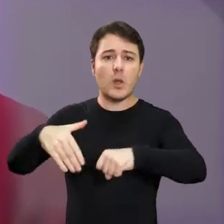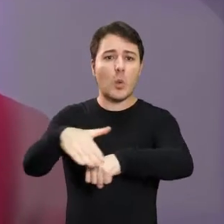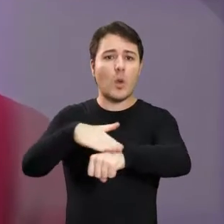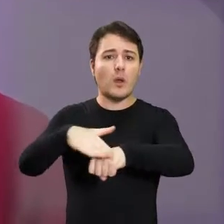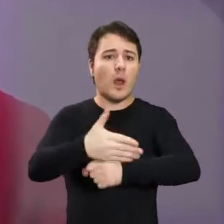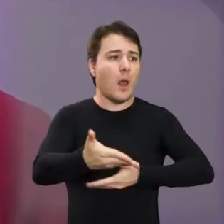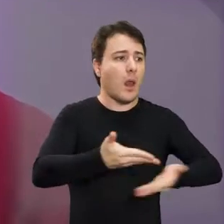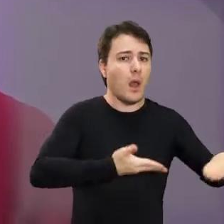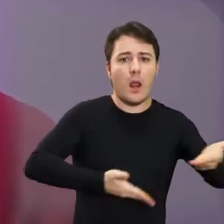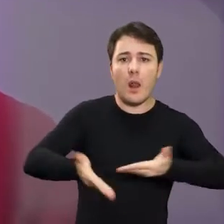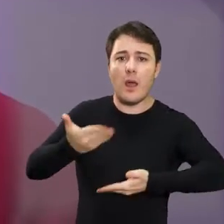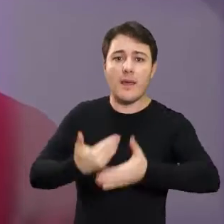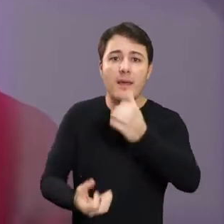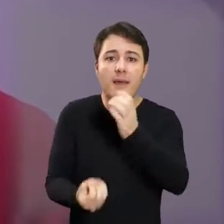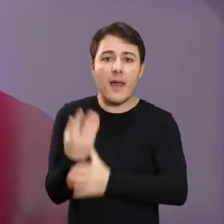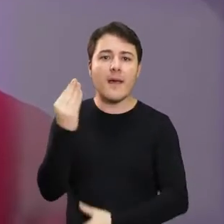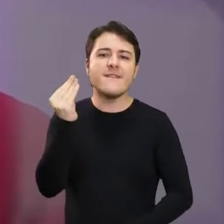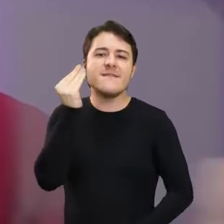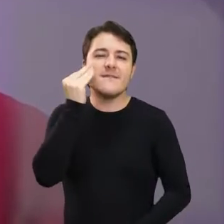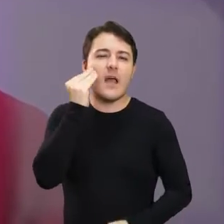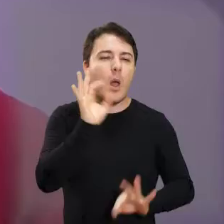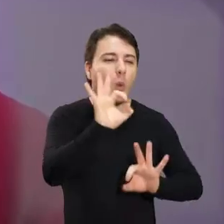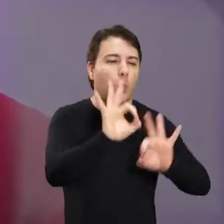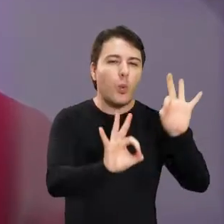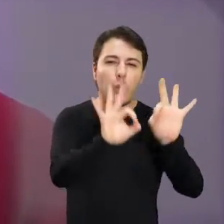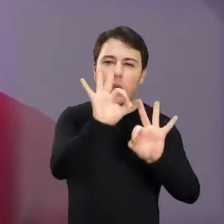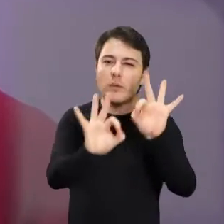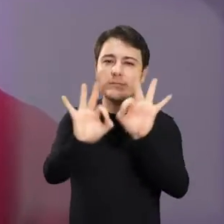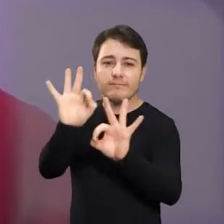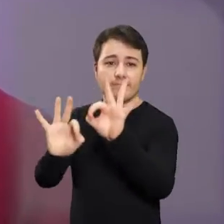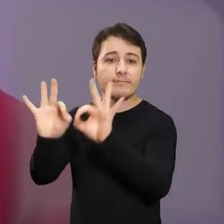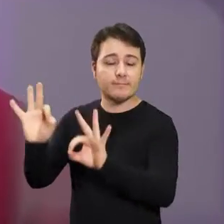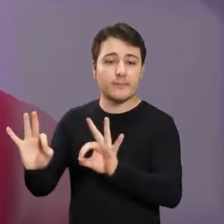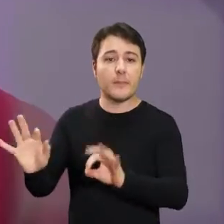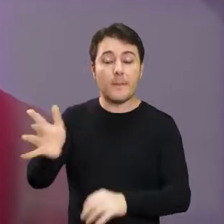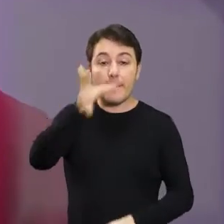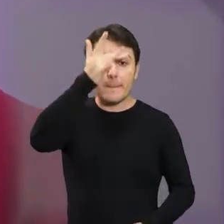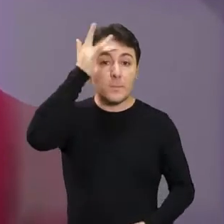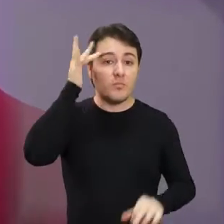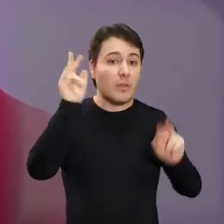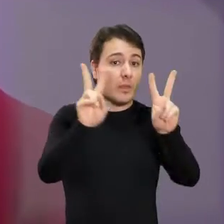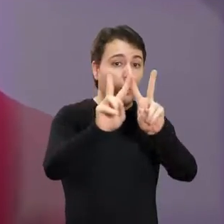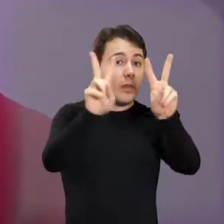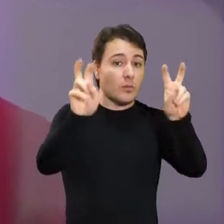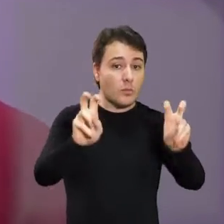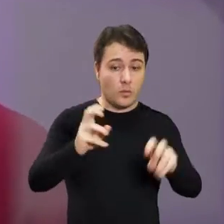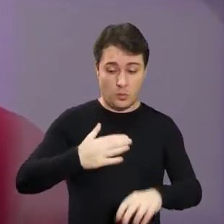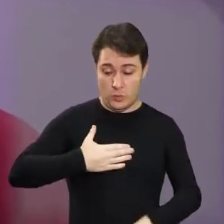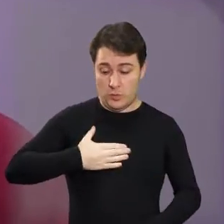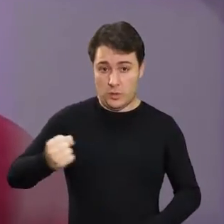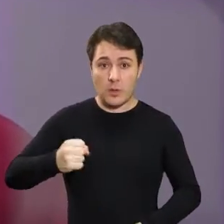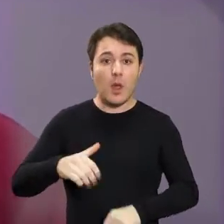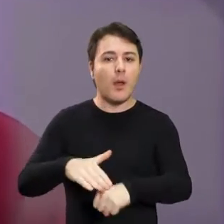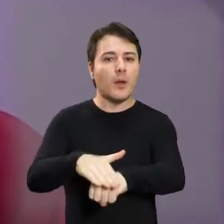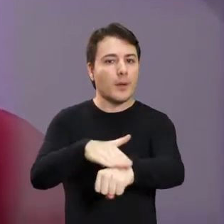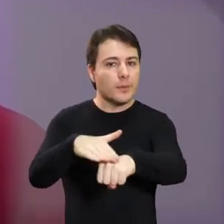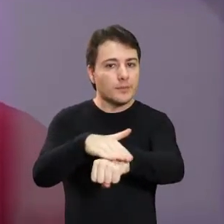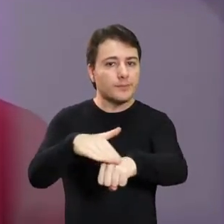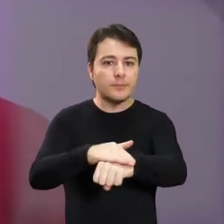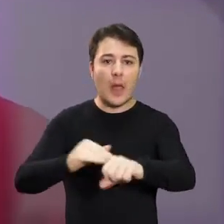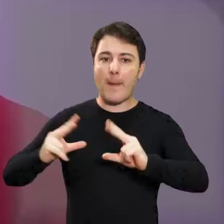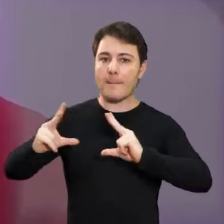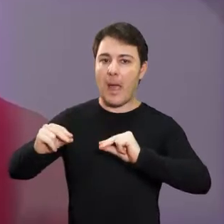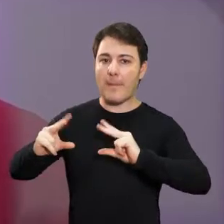poderiam surgir aqui no Brasil e a gente poder encontrar um meio termo aí. Uma sugestão para a gente enfrentar o problema é começar a ter